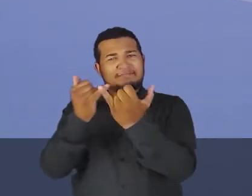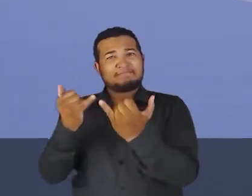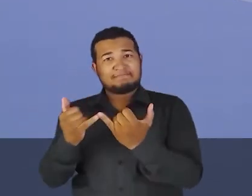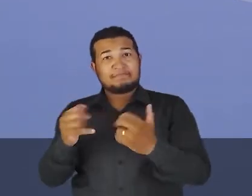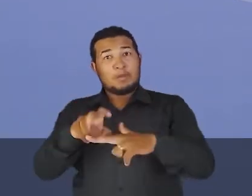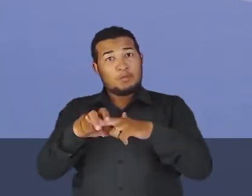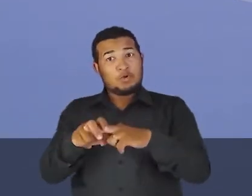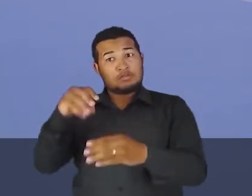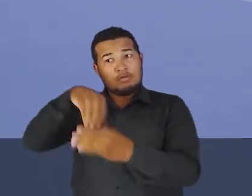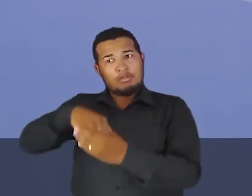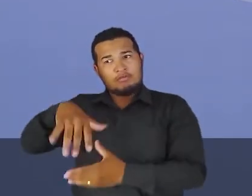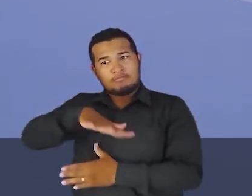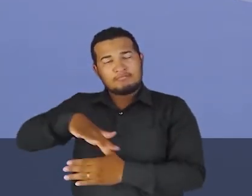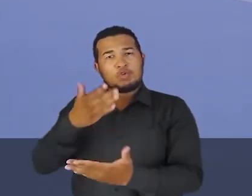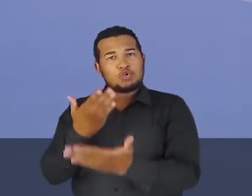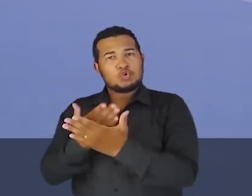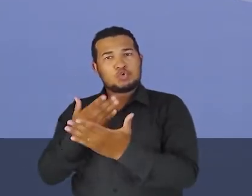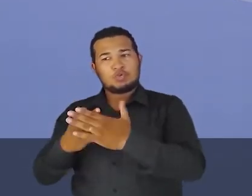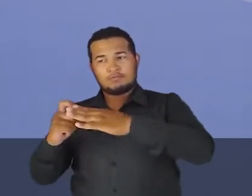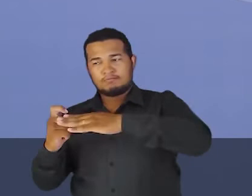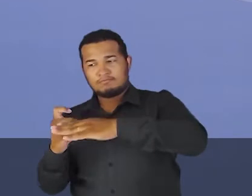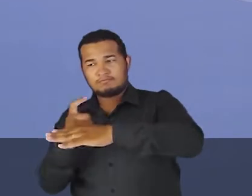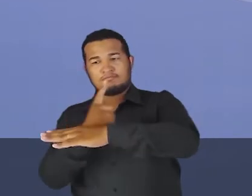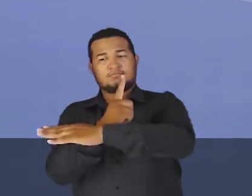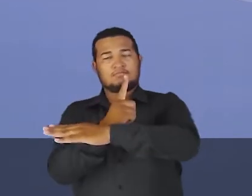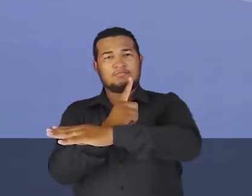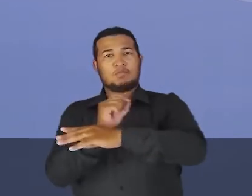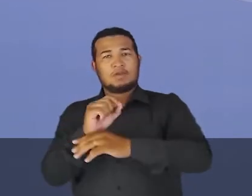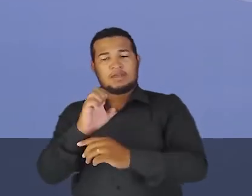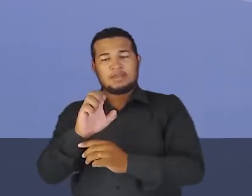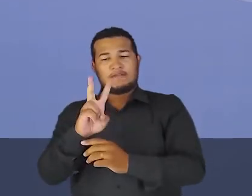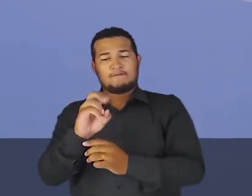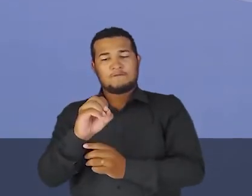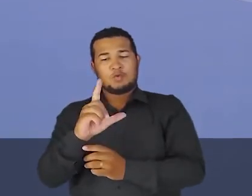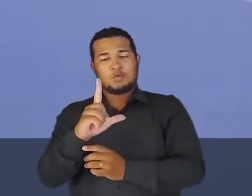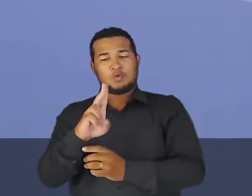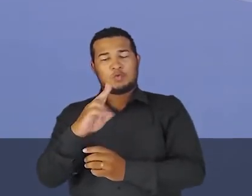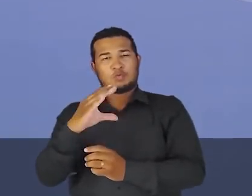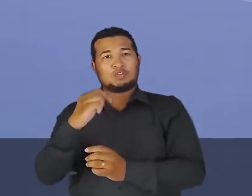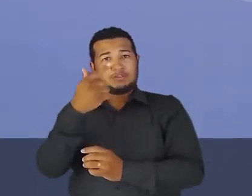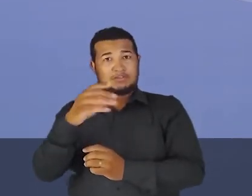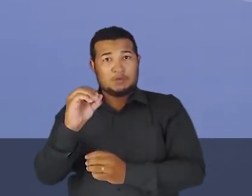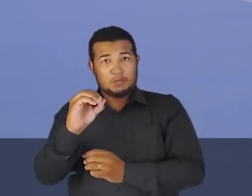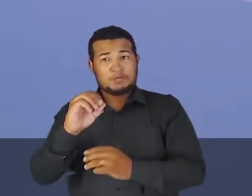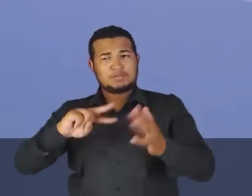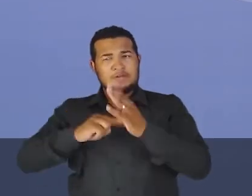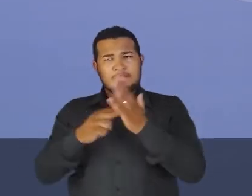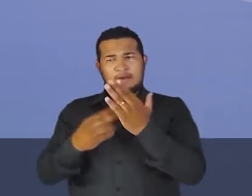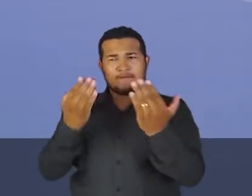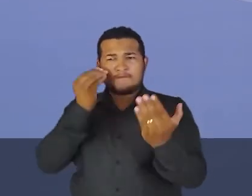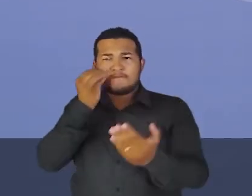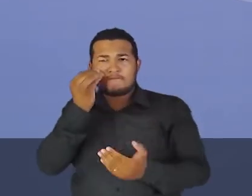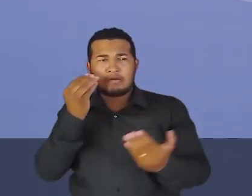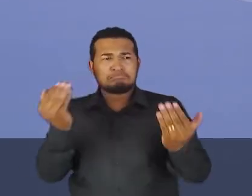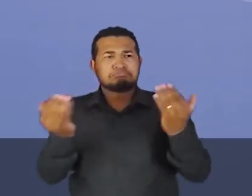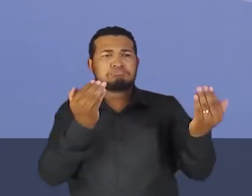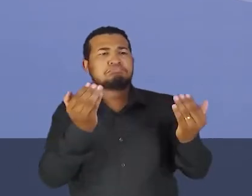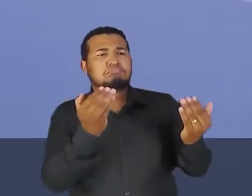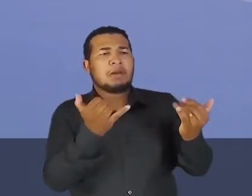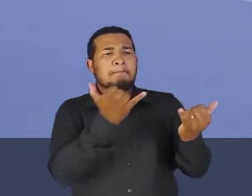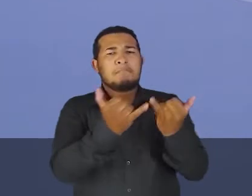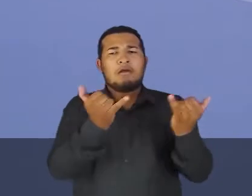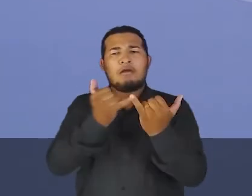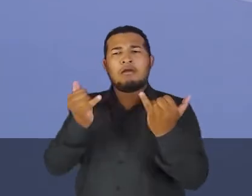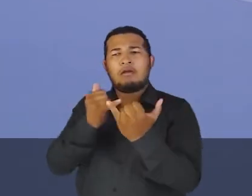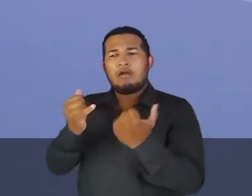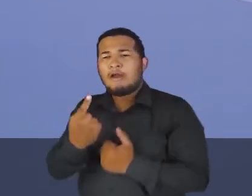do estudo da evolução, nós utilizamos a embriologia comparada para verificar o grau de parentesco que existe entre seres